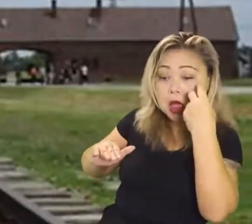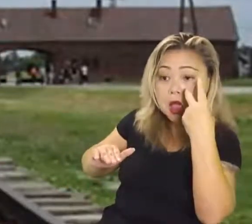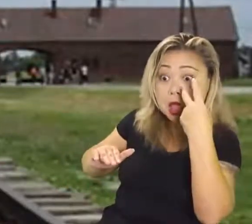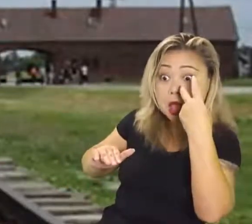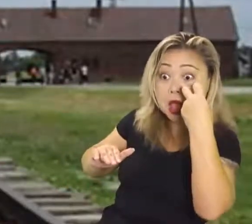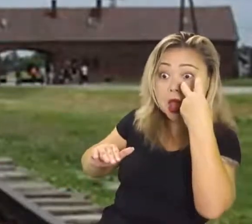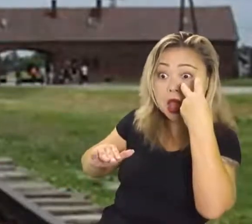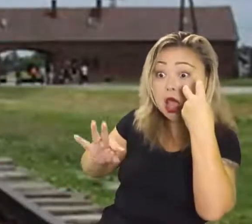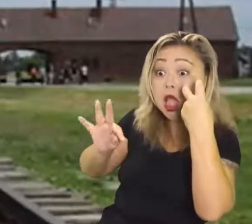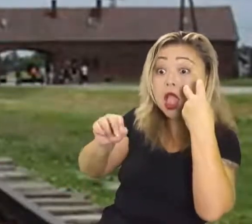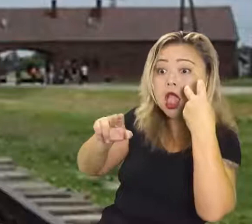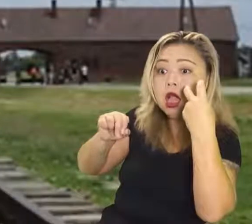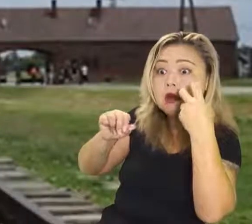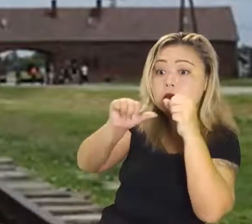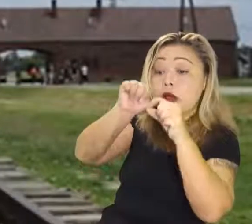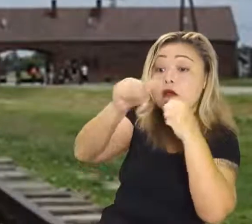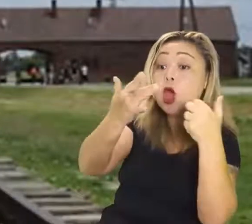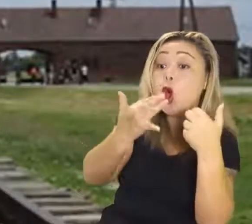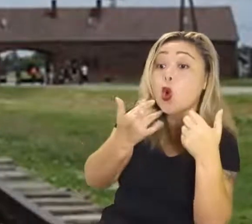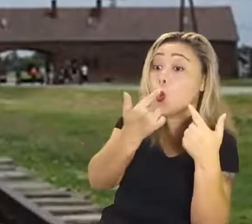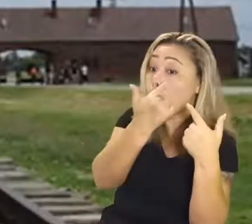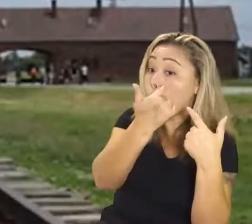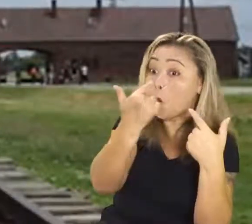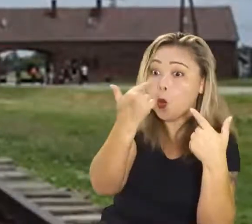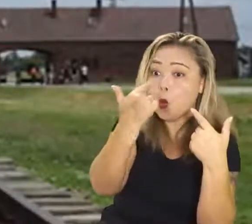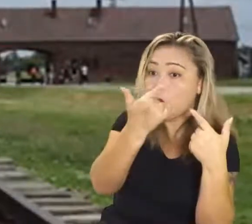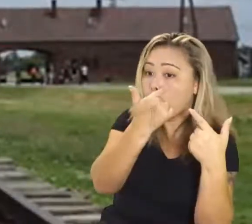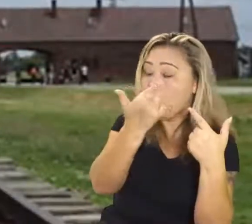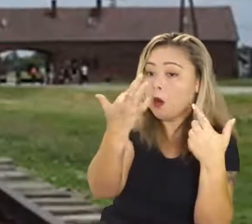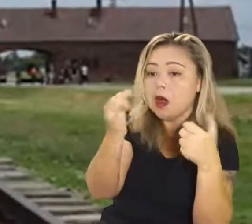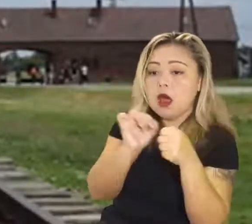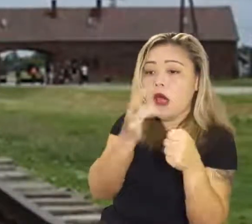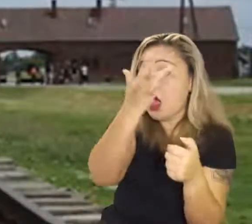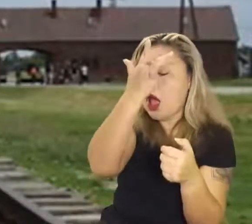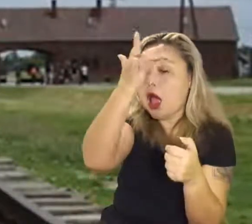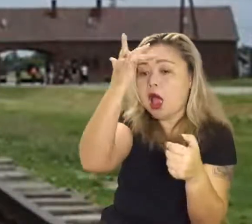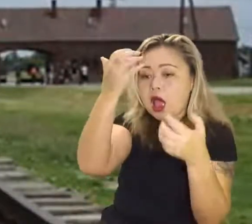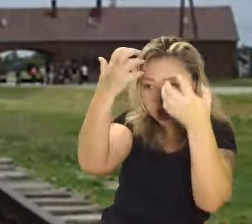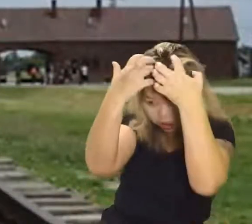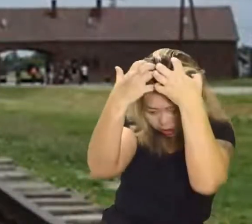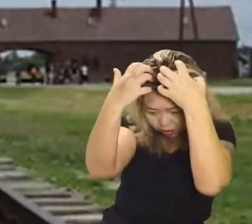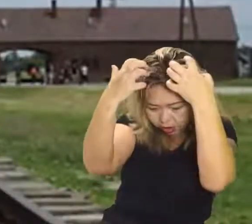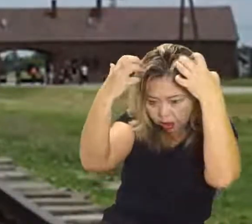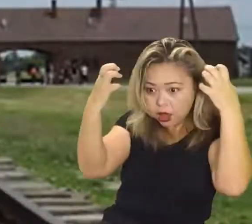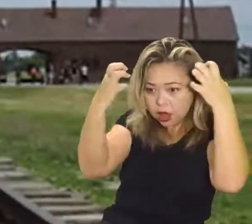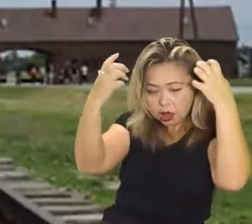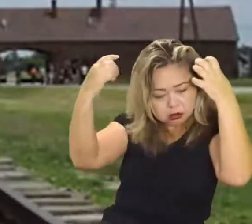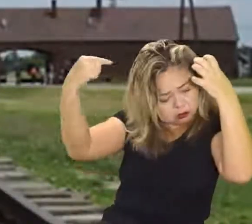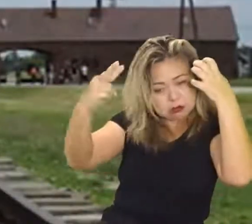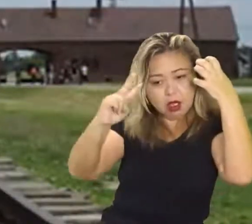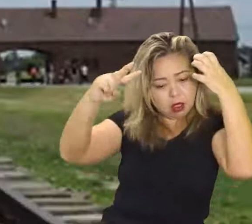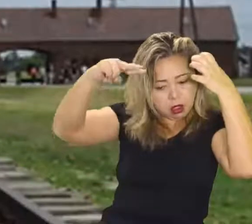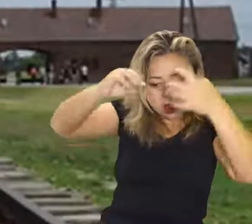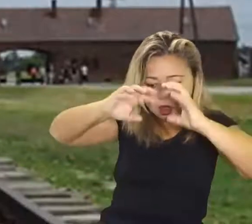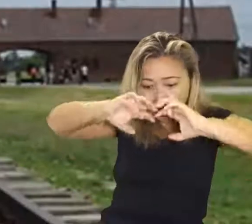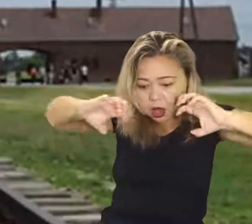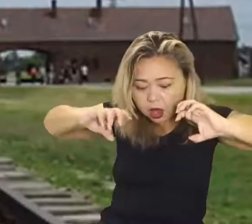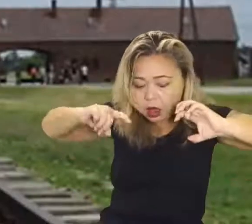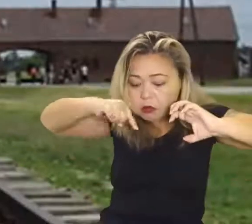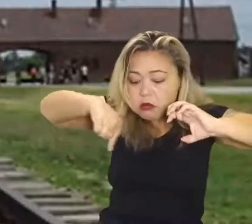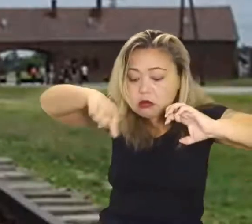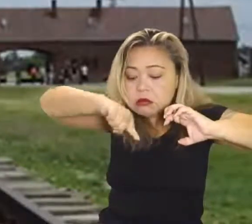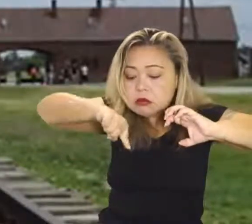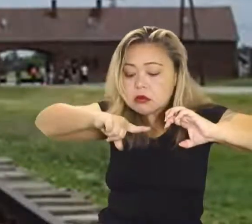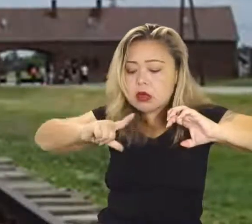injetado tinta para ver se ela mudava a cor dos seus olhos. Pessoas tinham o crânio aberto para ficar exposto, para saber quanto